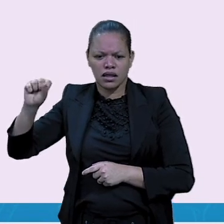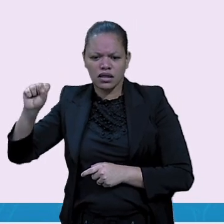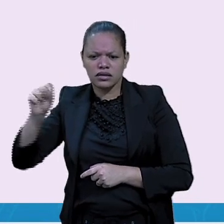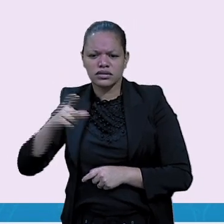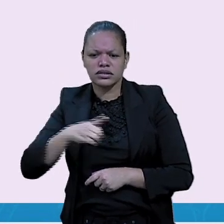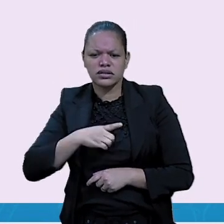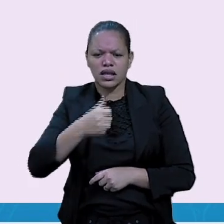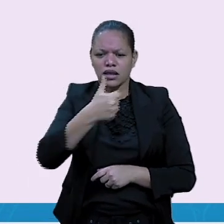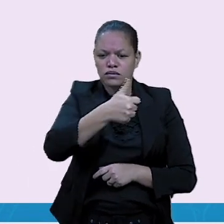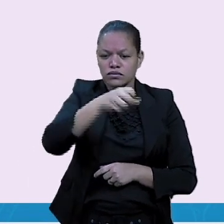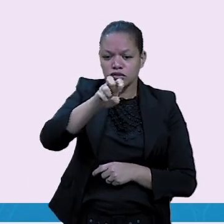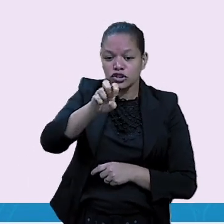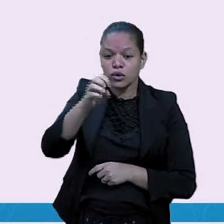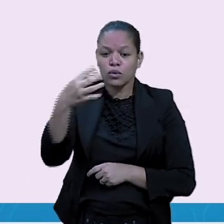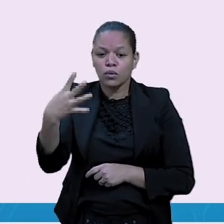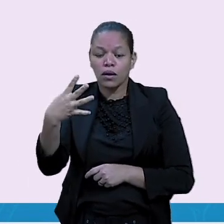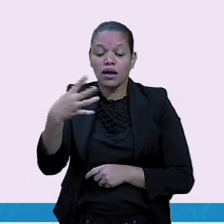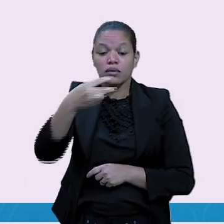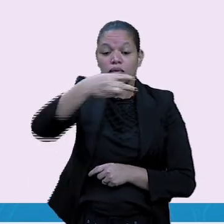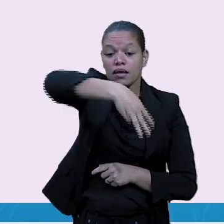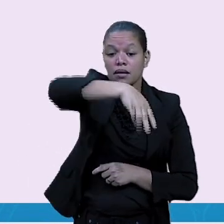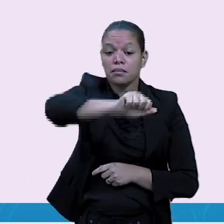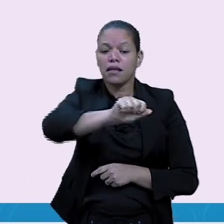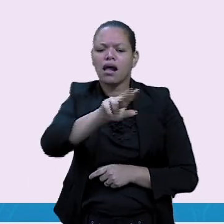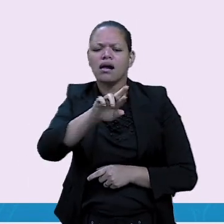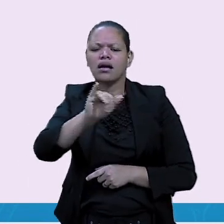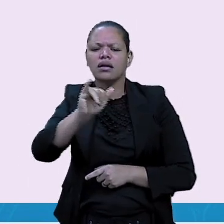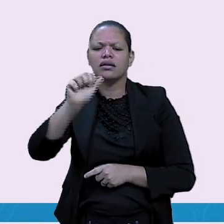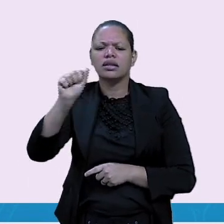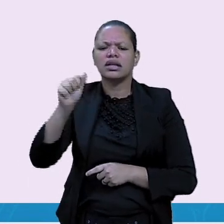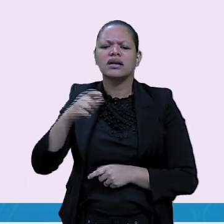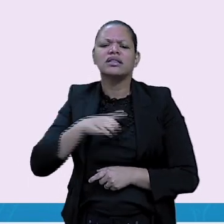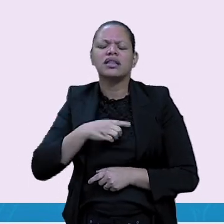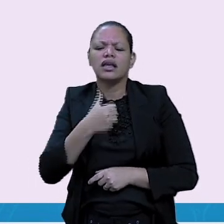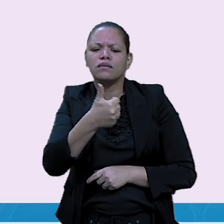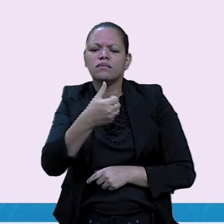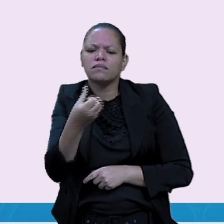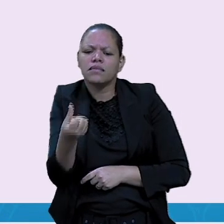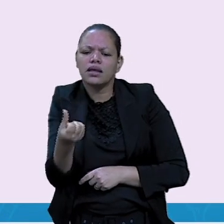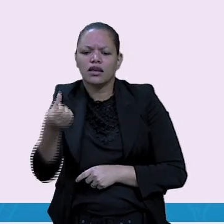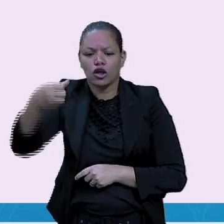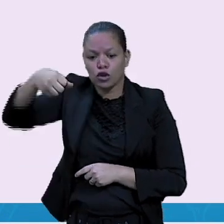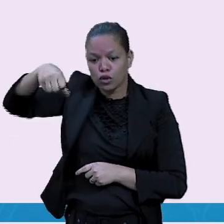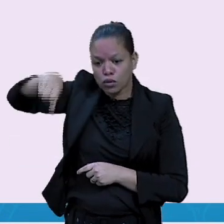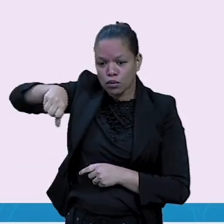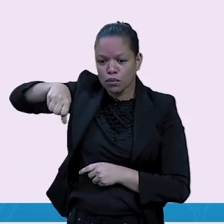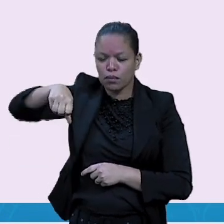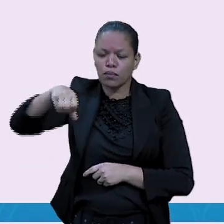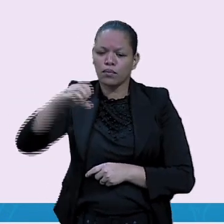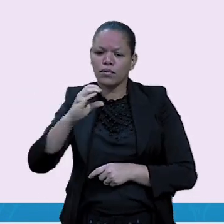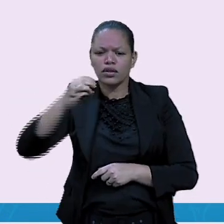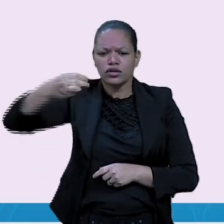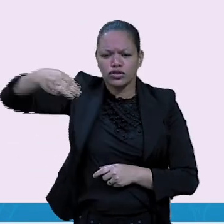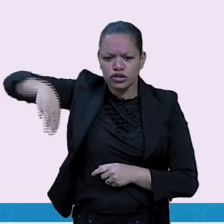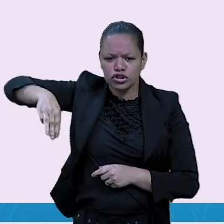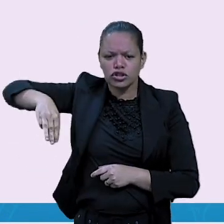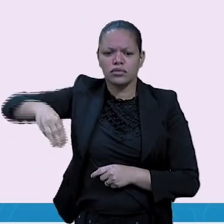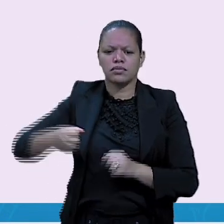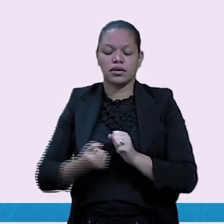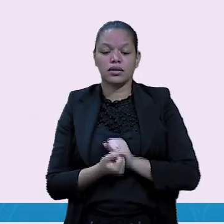centímetros. Desses alunos, quem é o mais alto? E quanto ele mede? Então, vamos ver,